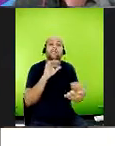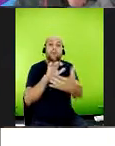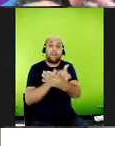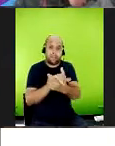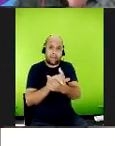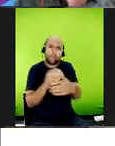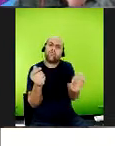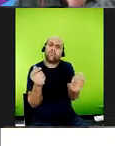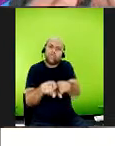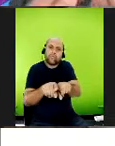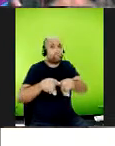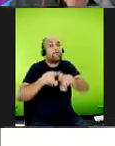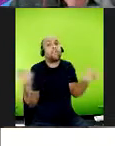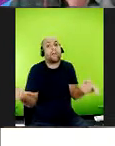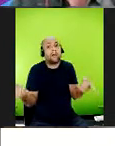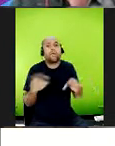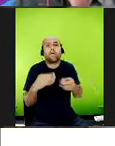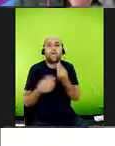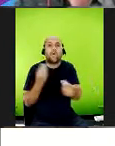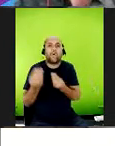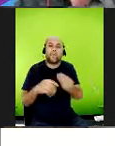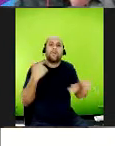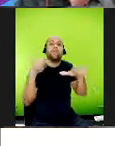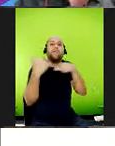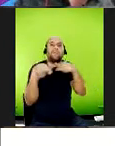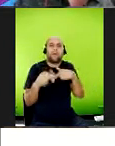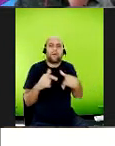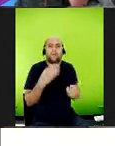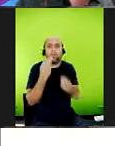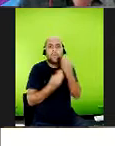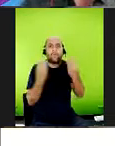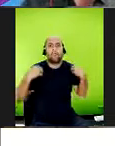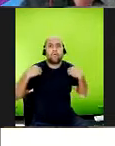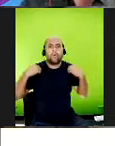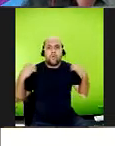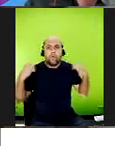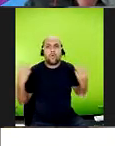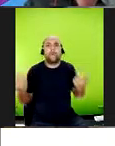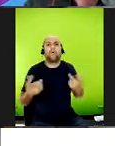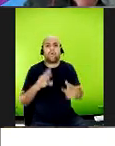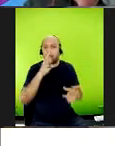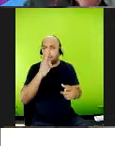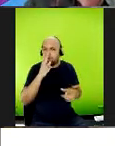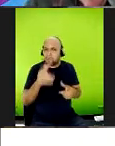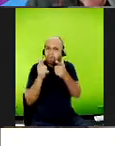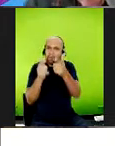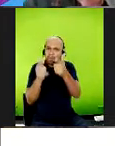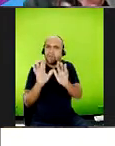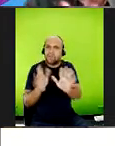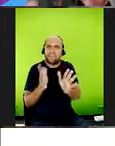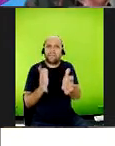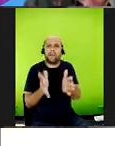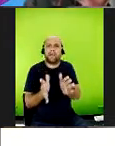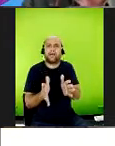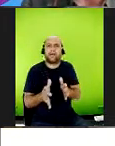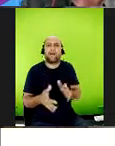emprego a sua aparência o seu modo de vestir por exemplo já já fez o que você se sentisse ridicularizado até excluído em alguns seguir alguns